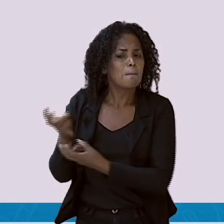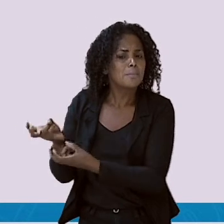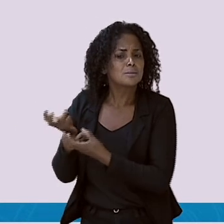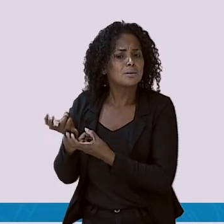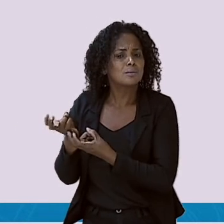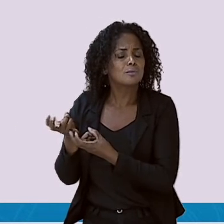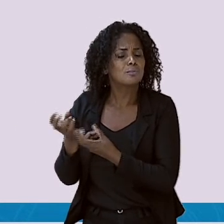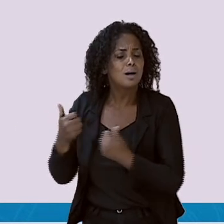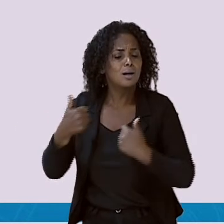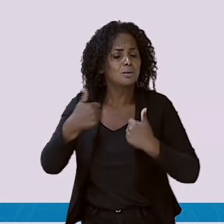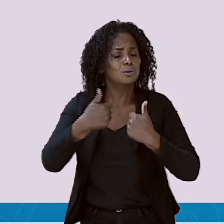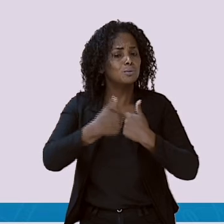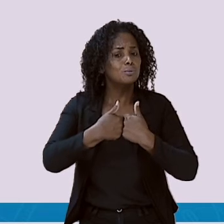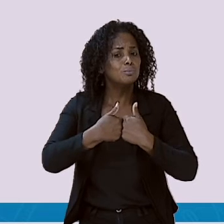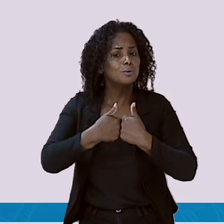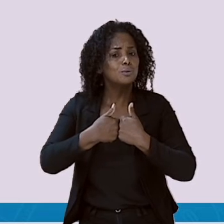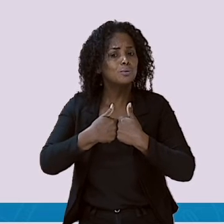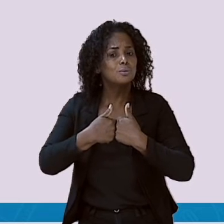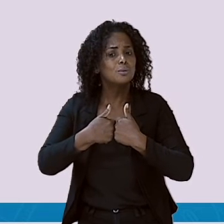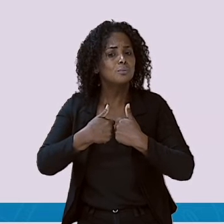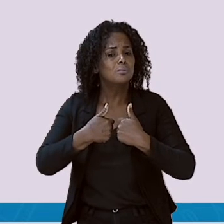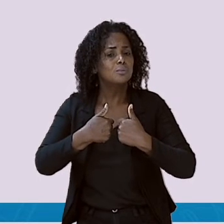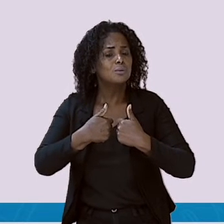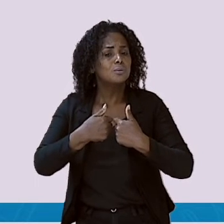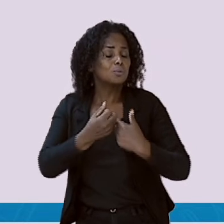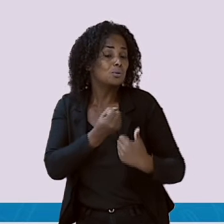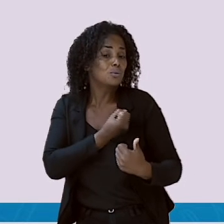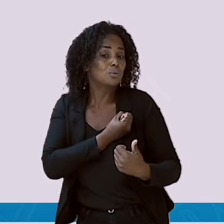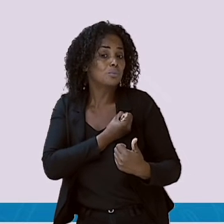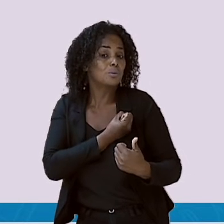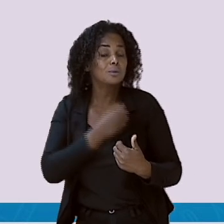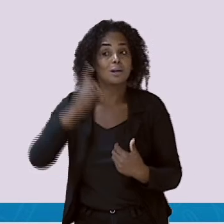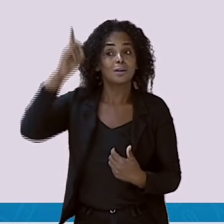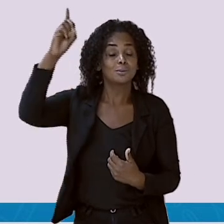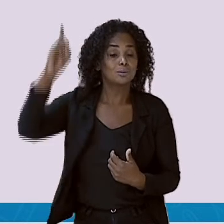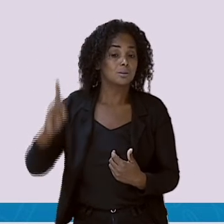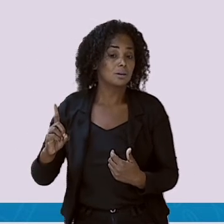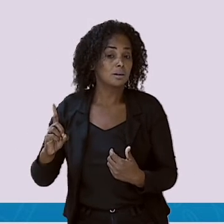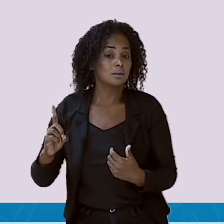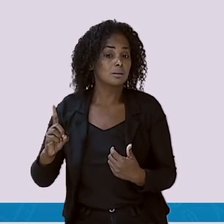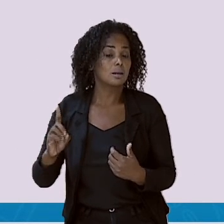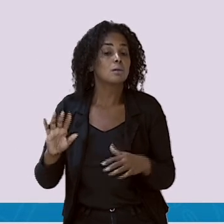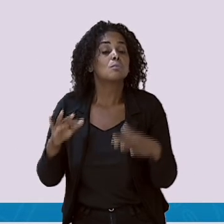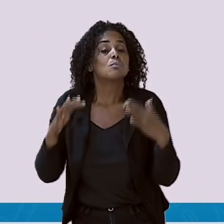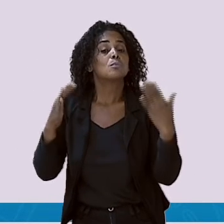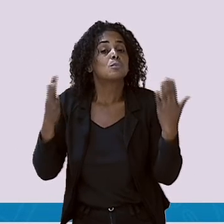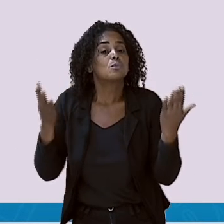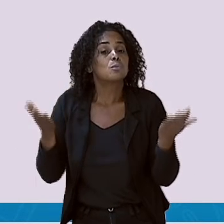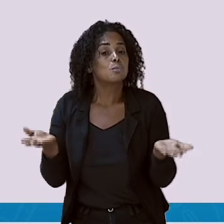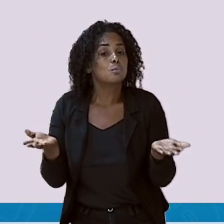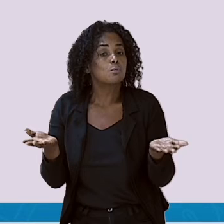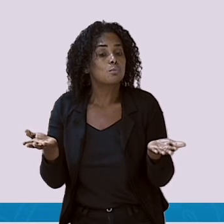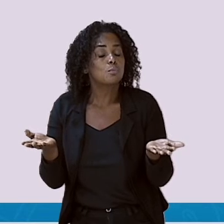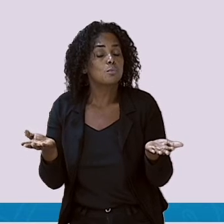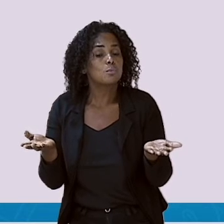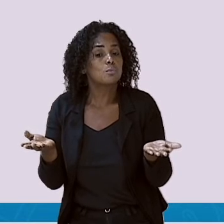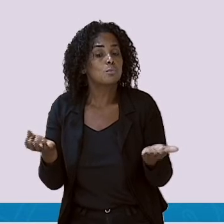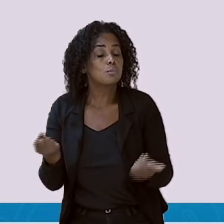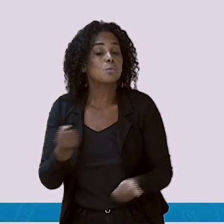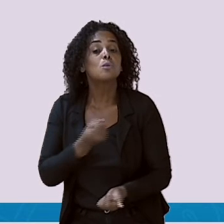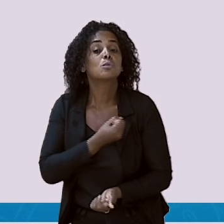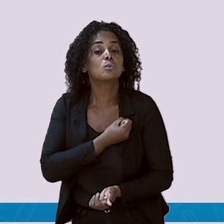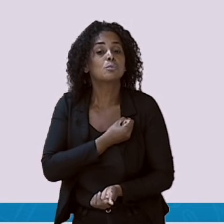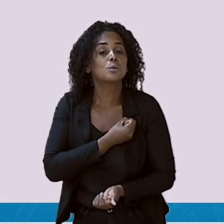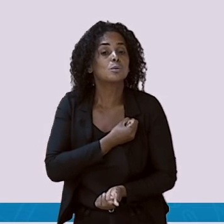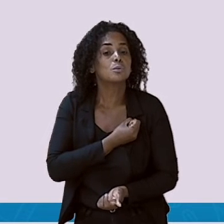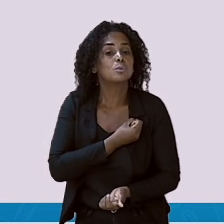à direita da minha centena, tá? E o número que está à direita da minha centena, a minha centena é o 6, é o número